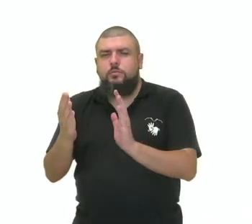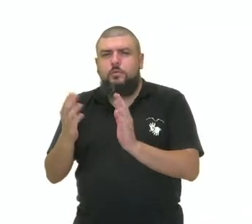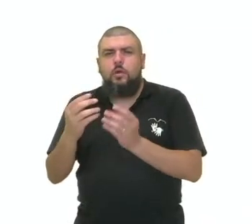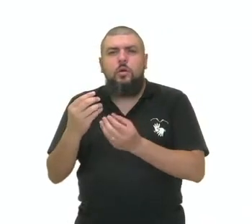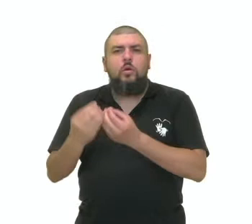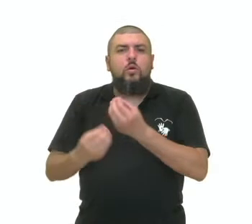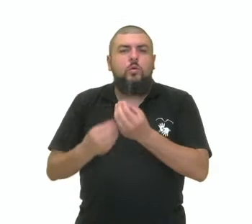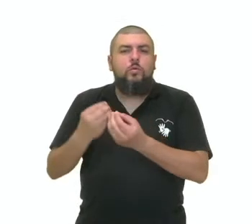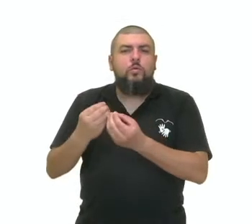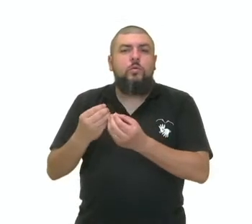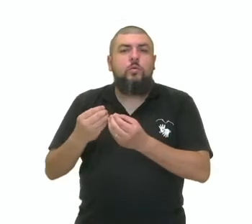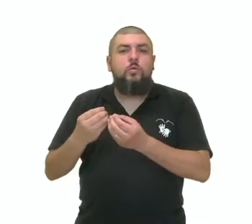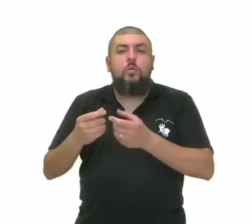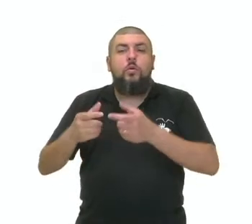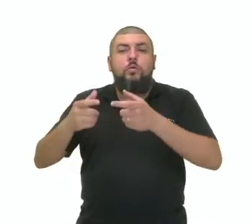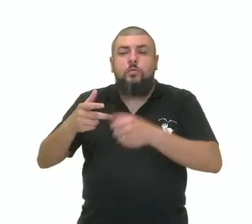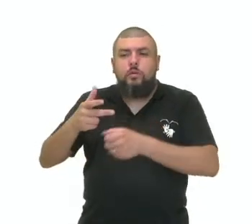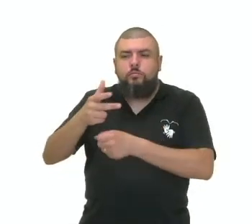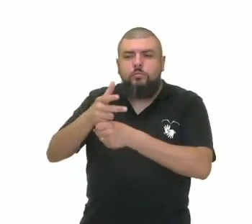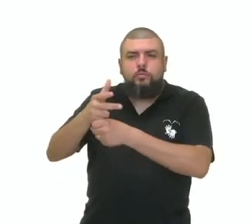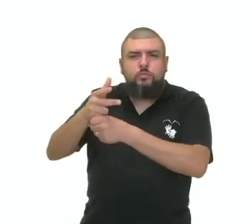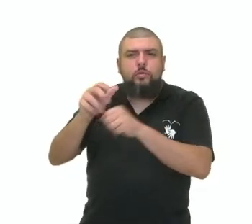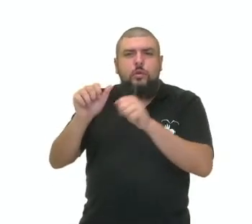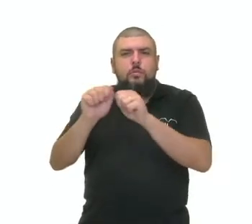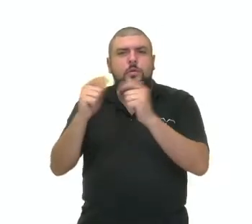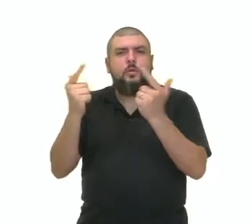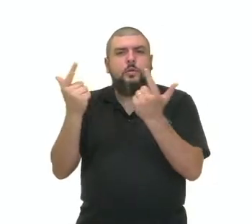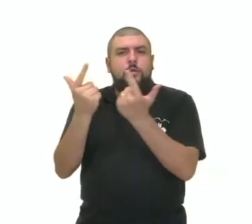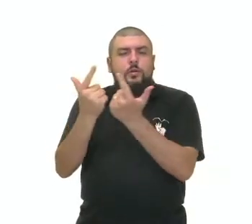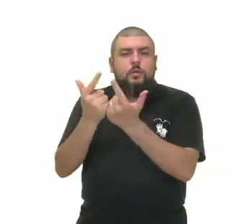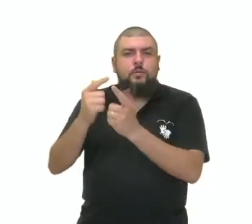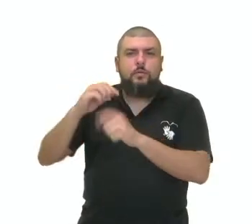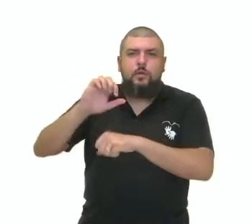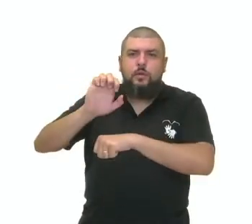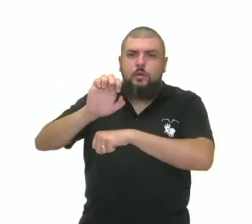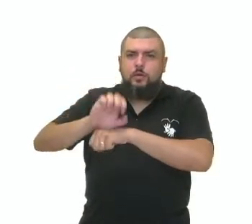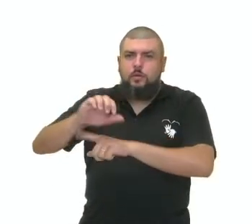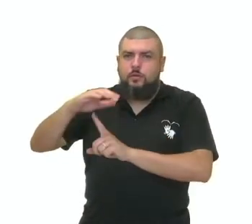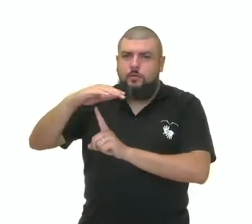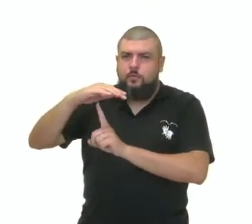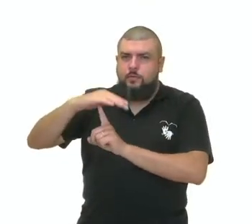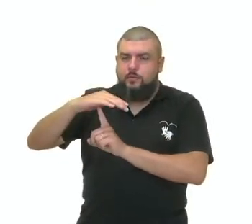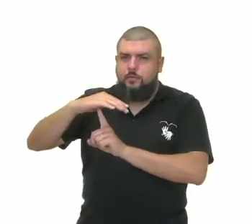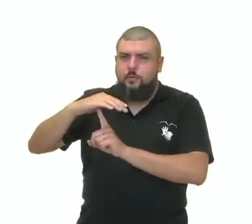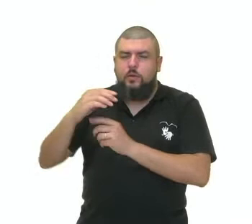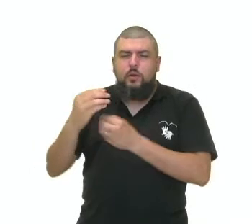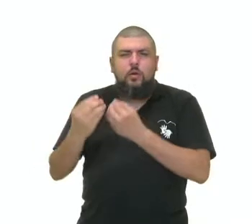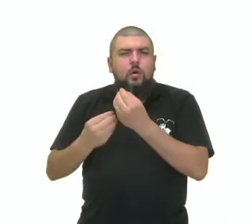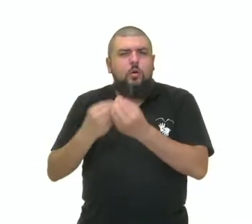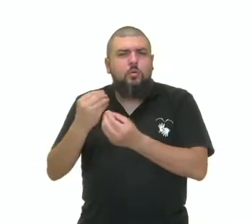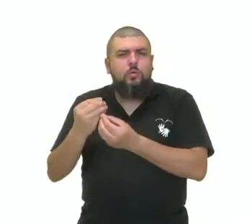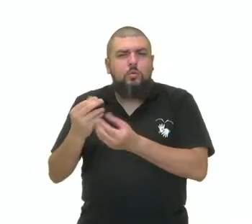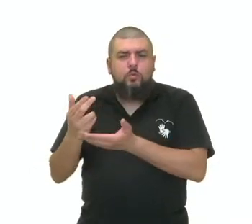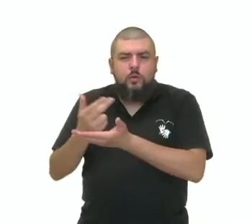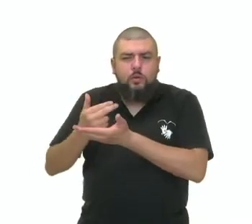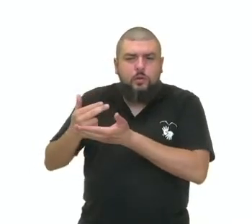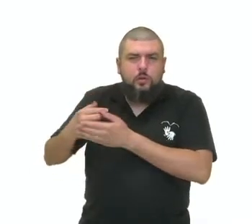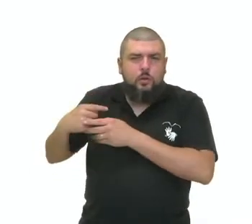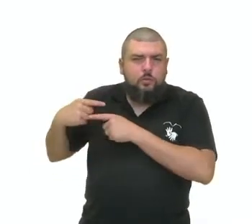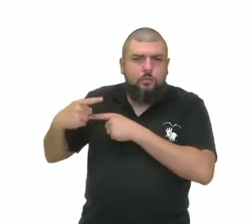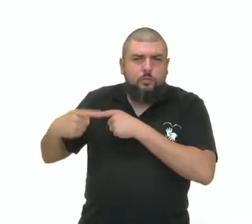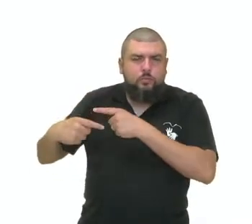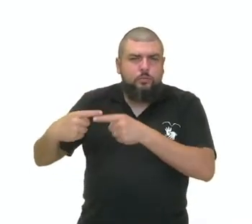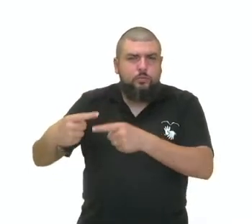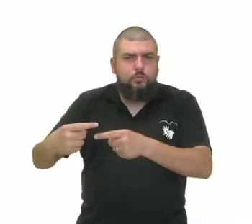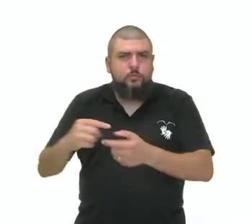na Assembleia Legislativa do Estado do Paraná. Lá você vai ver como que nós chegamos até esse brasão que